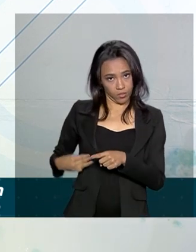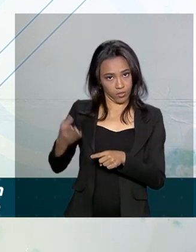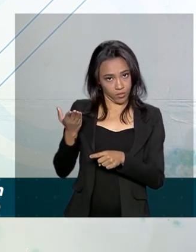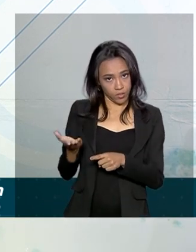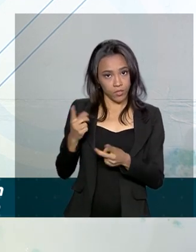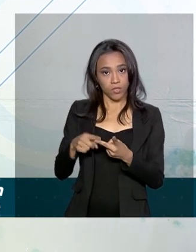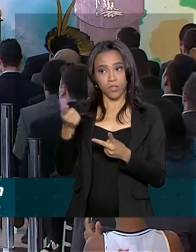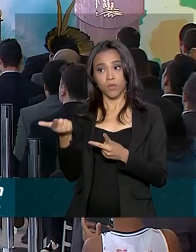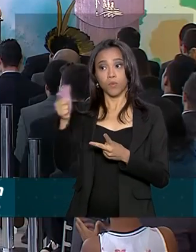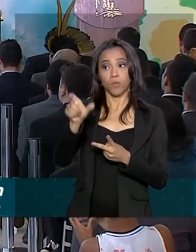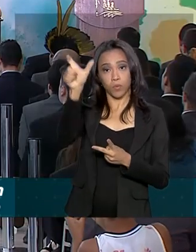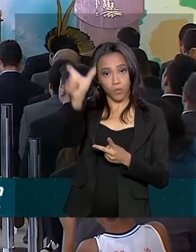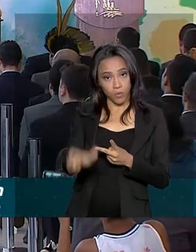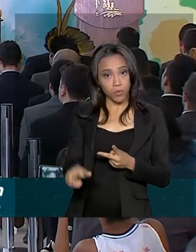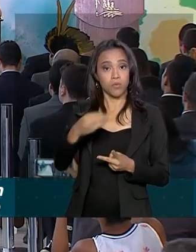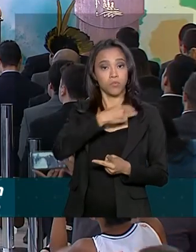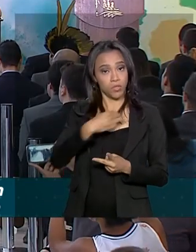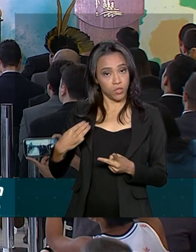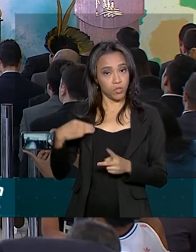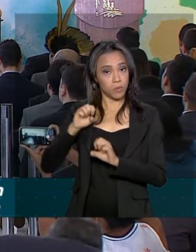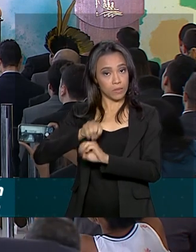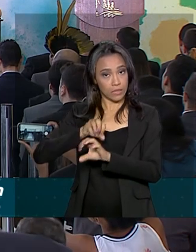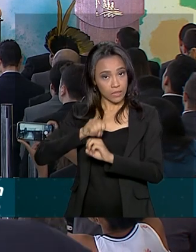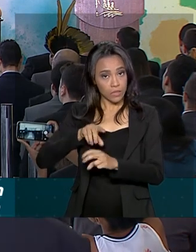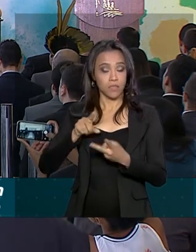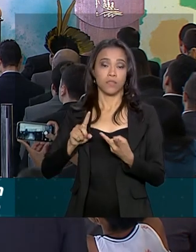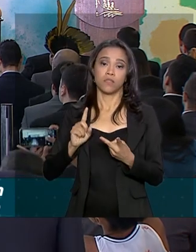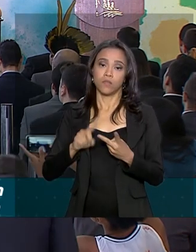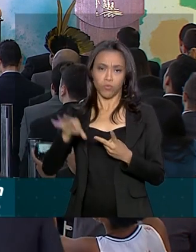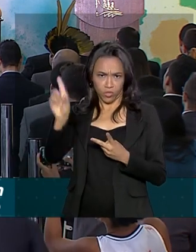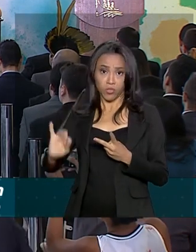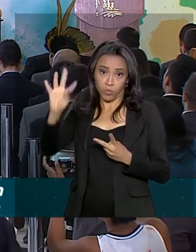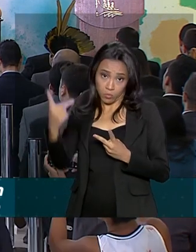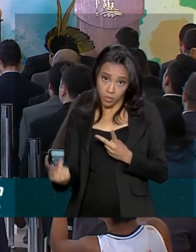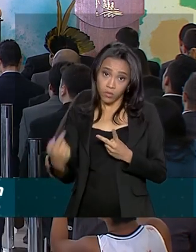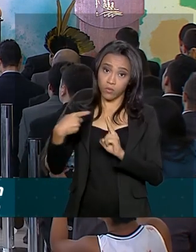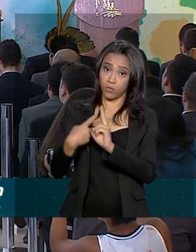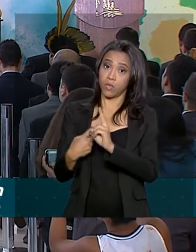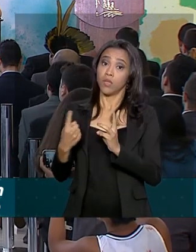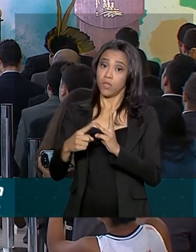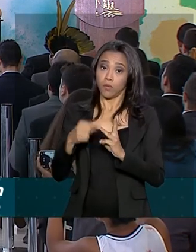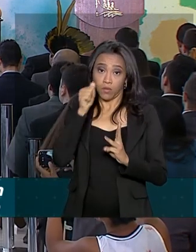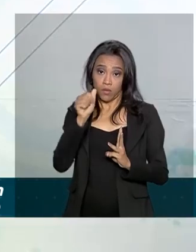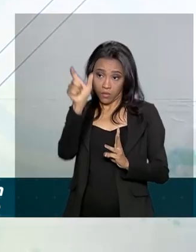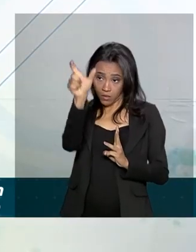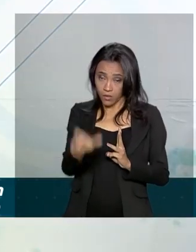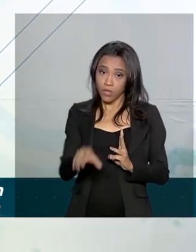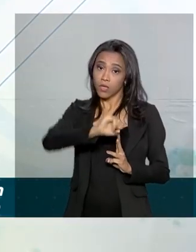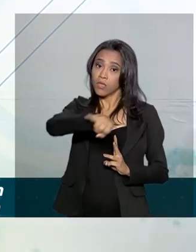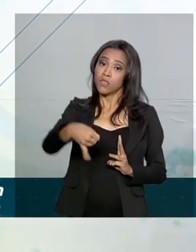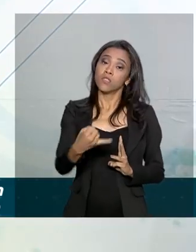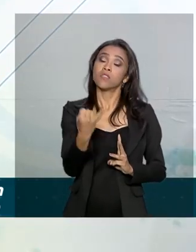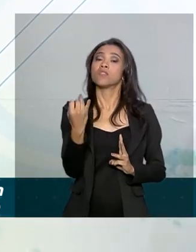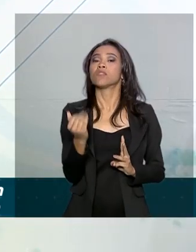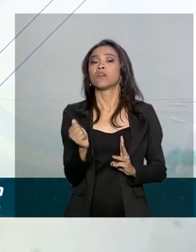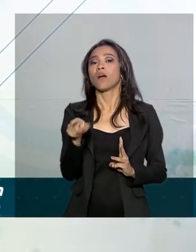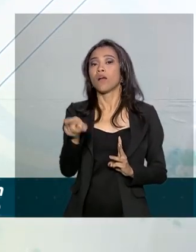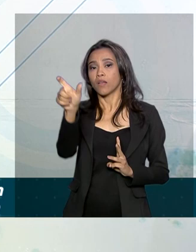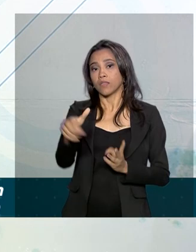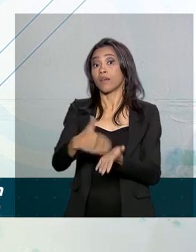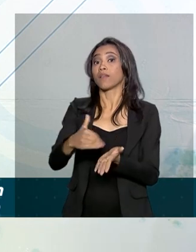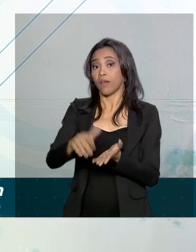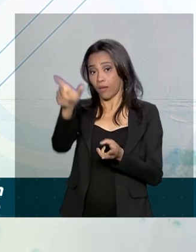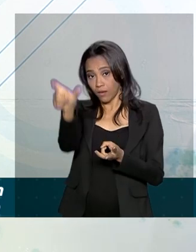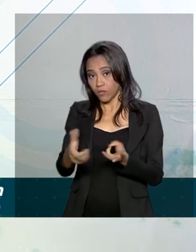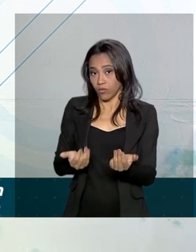Von Trauben estão de parabéns, juntamente com a Jayana. Se fosse 3, 4 anos atrás um evento